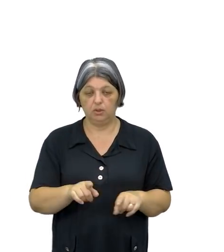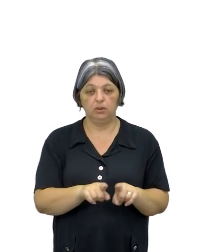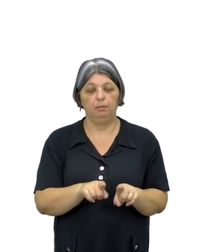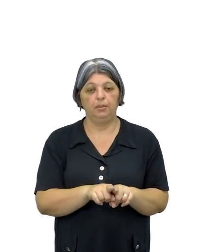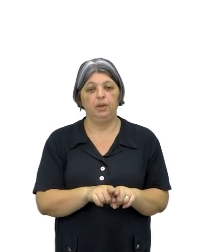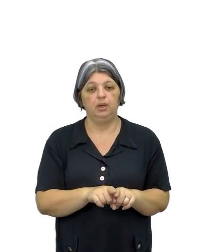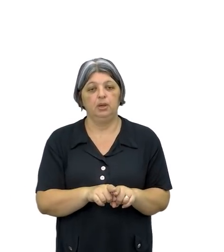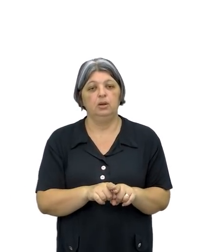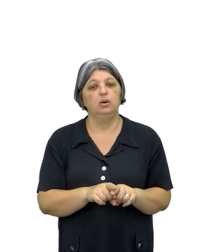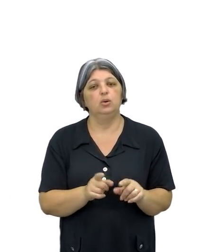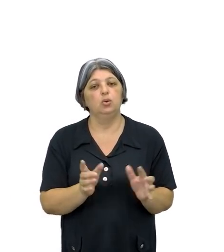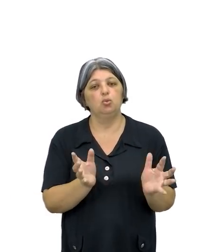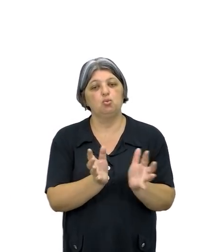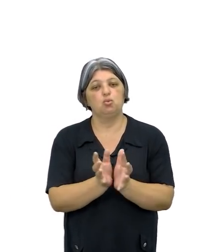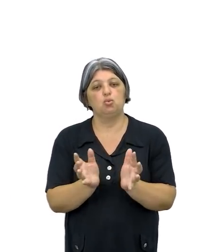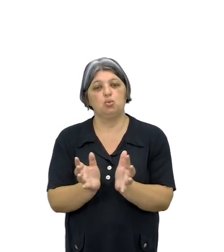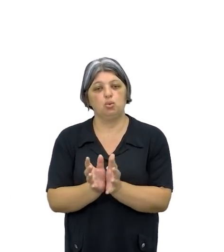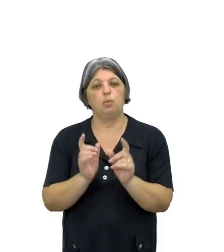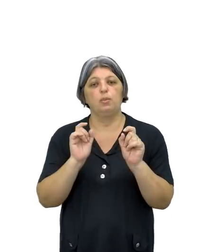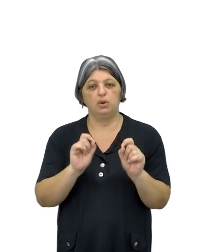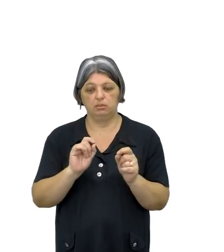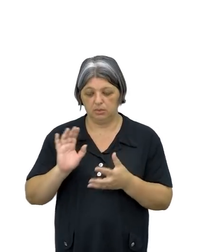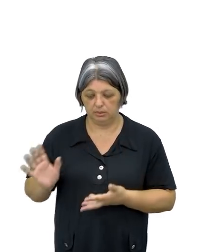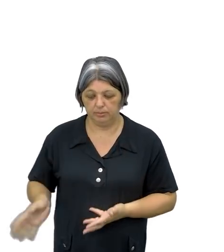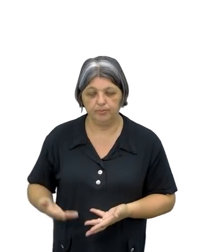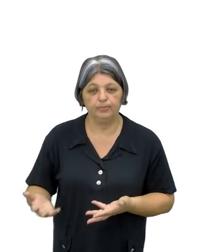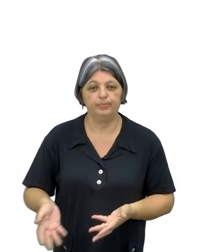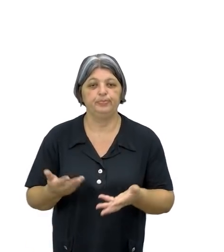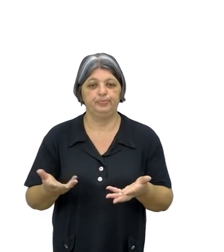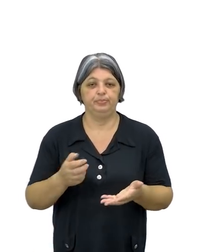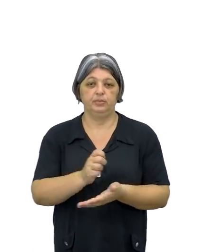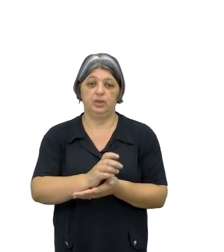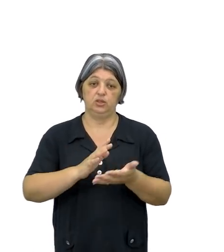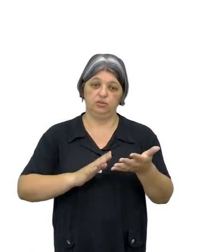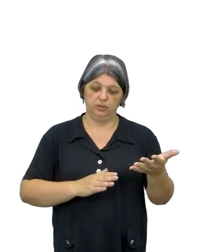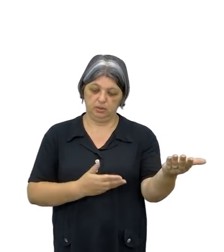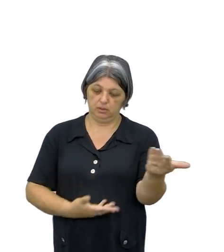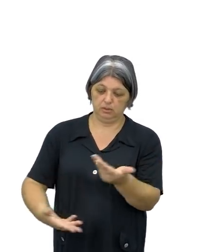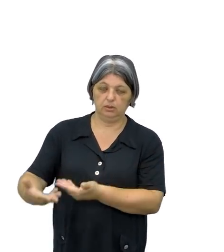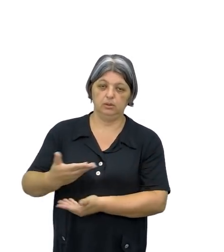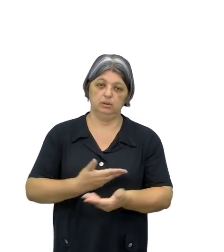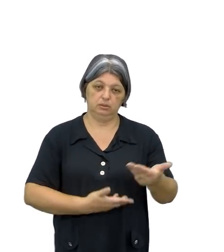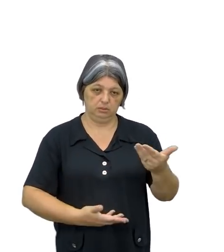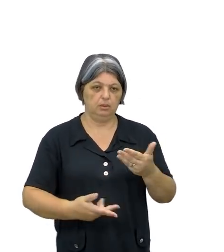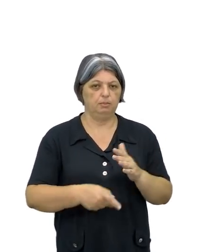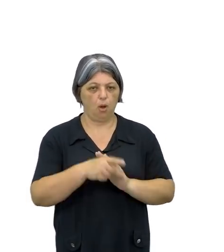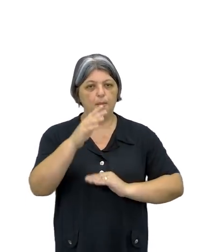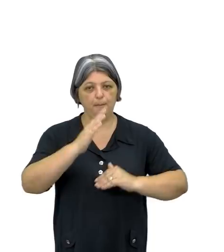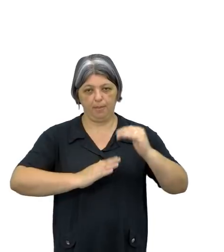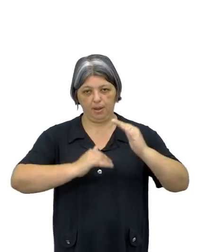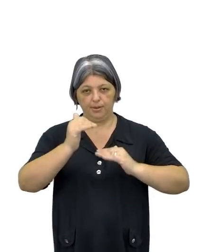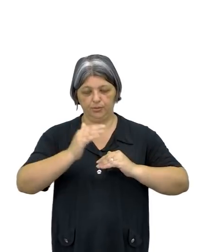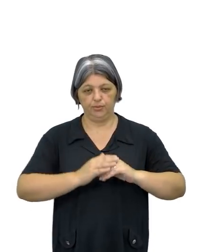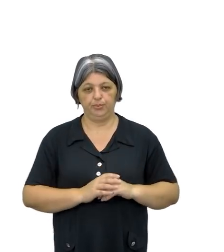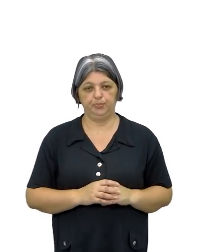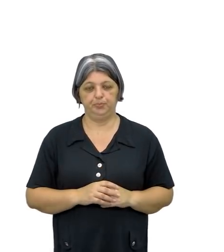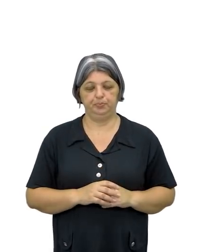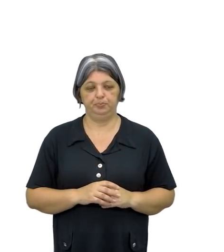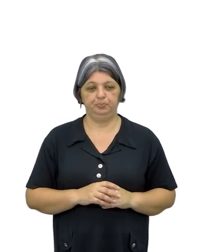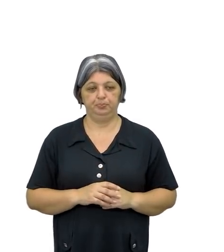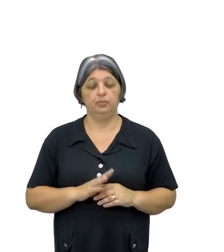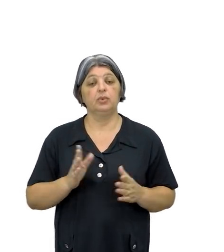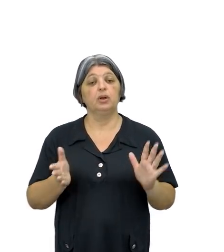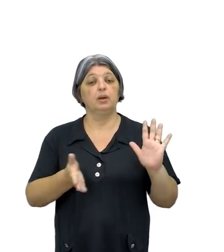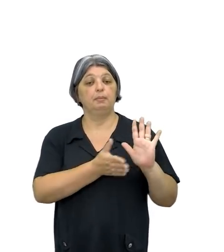eles devem promover o engajamento dos estudantes com as atividades mais colaborativas e não na massa. Quando eu proponho essas